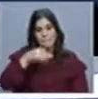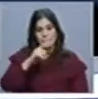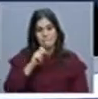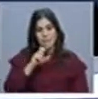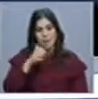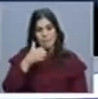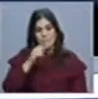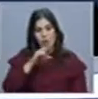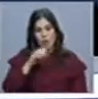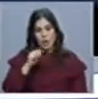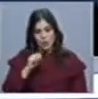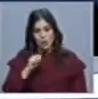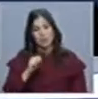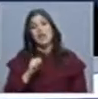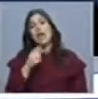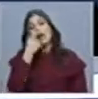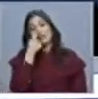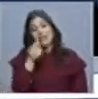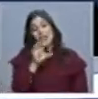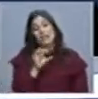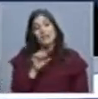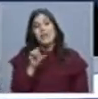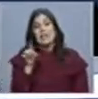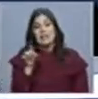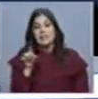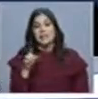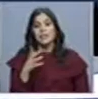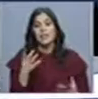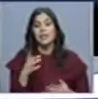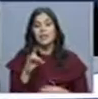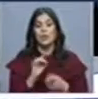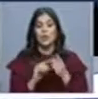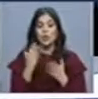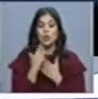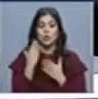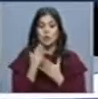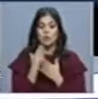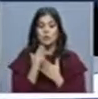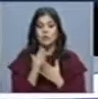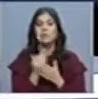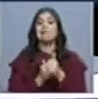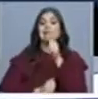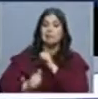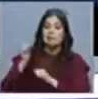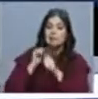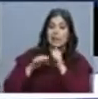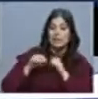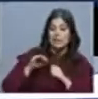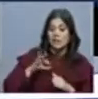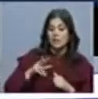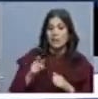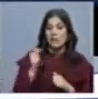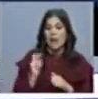órbitas, com uma disposição orbital muito parecida com o Oumuamua. E fez um estudo em que rebobinou, digamos assim, 10 mil anos